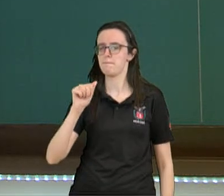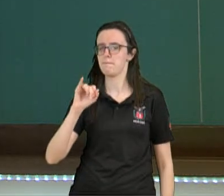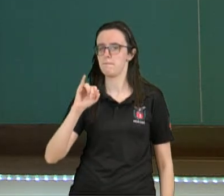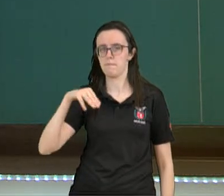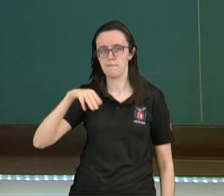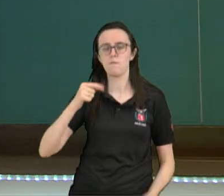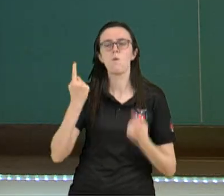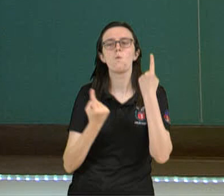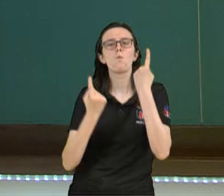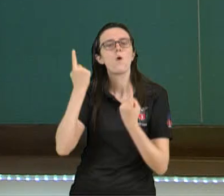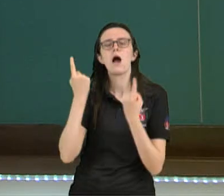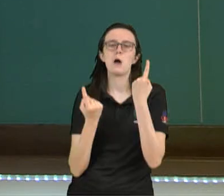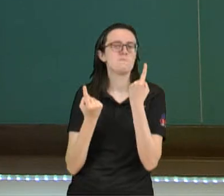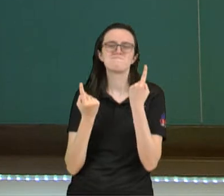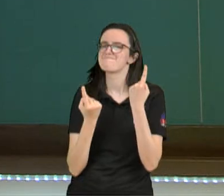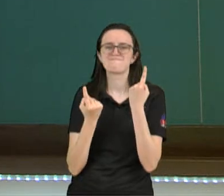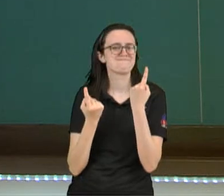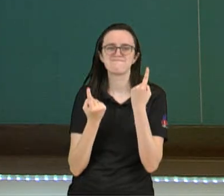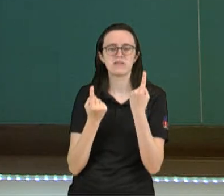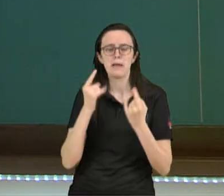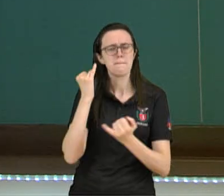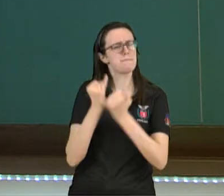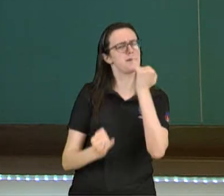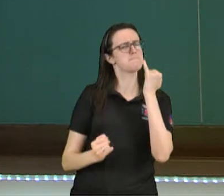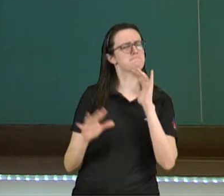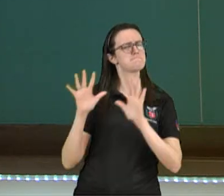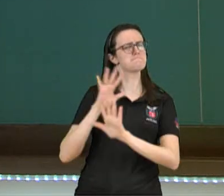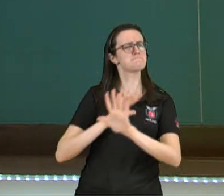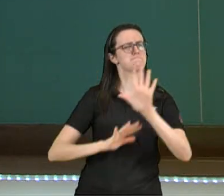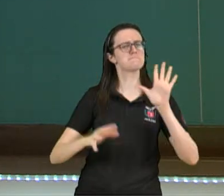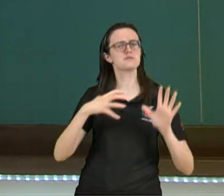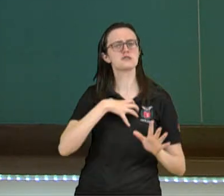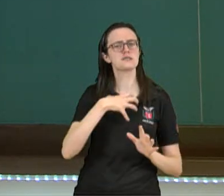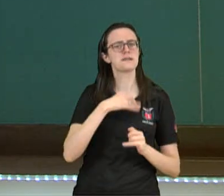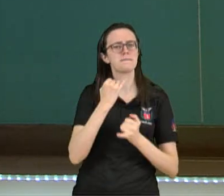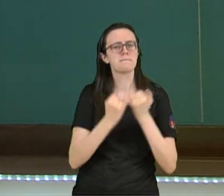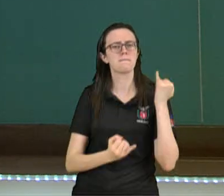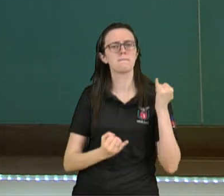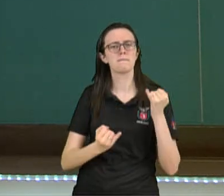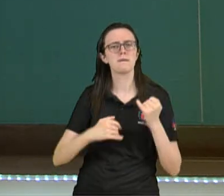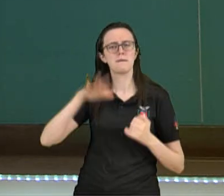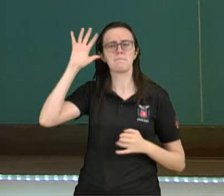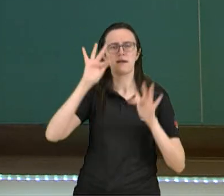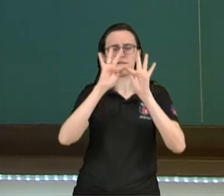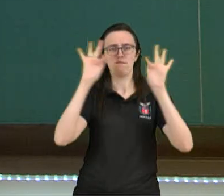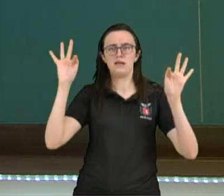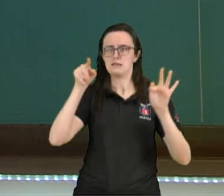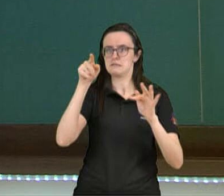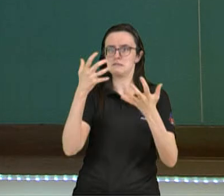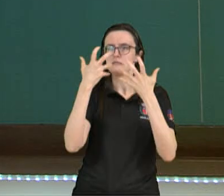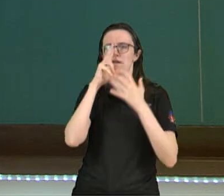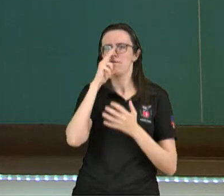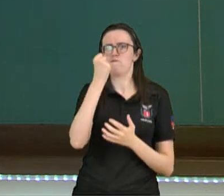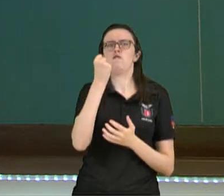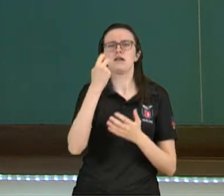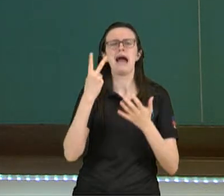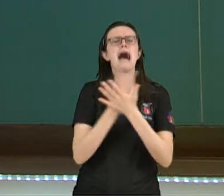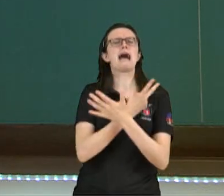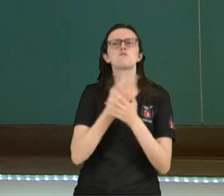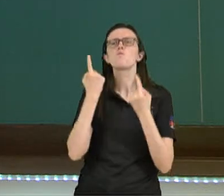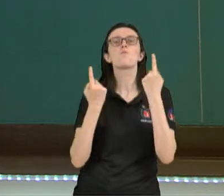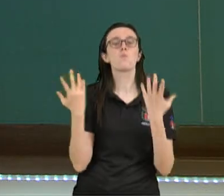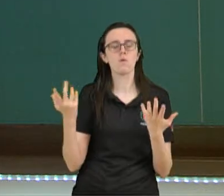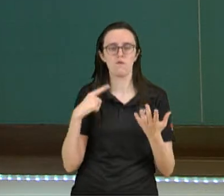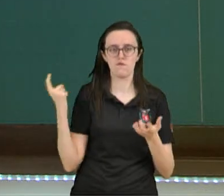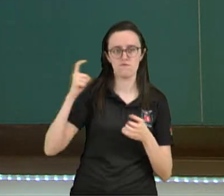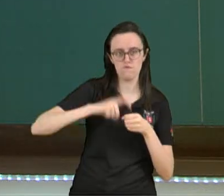que é condenável? Tá? O que mais ali agride a frase. E eu volto com